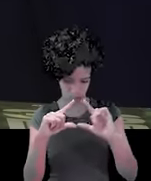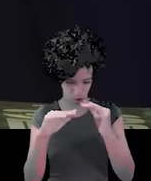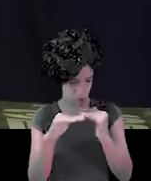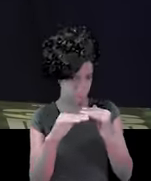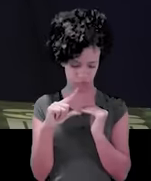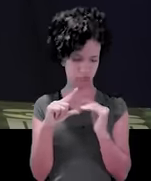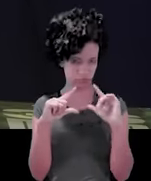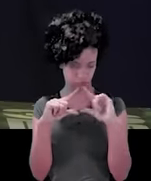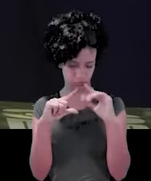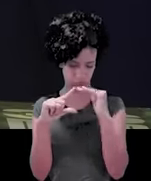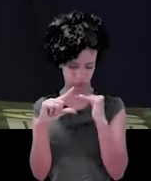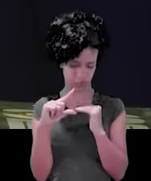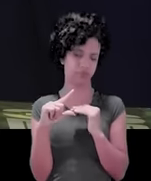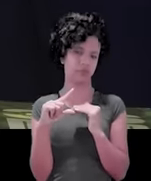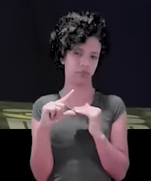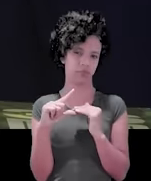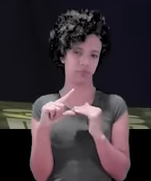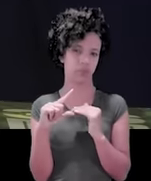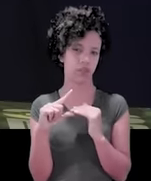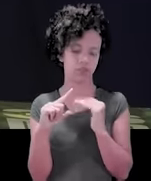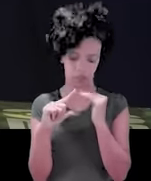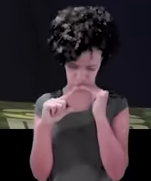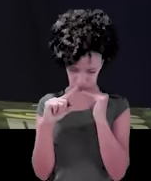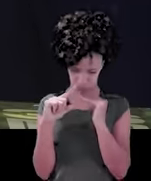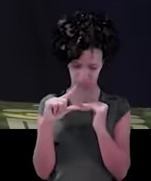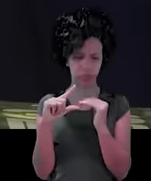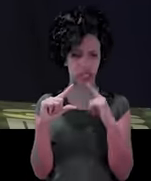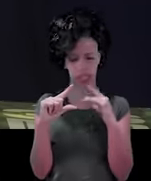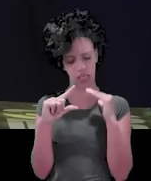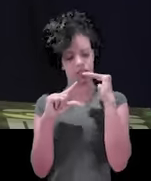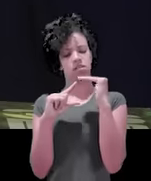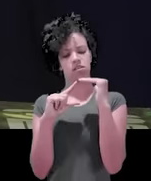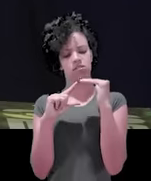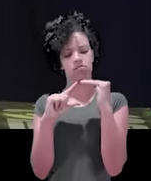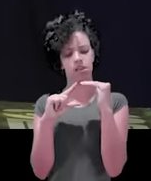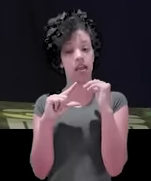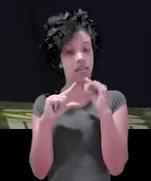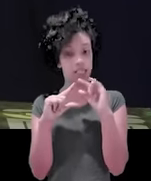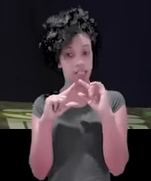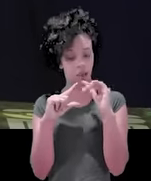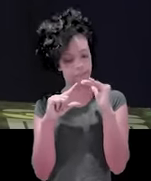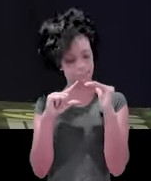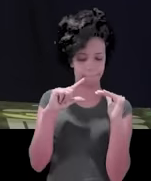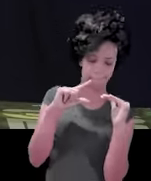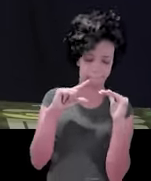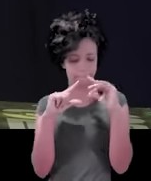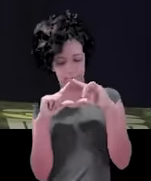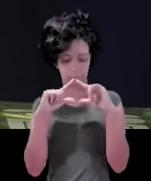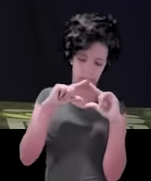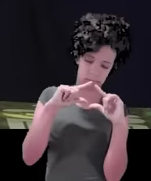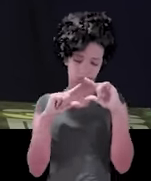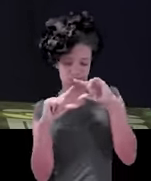triângulo equilibrado no ponto aqui né assim como fixo e a gente aqui em cima se eu perder muito